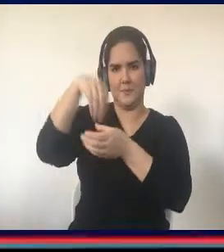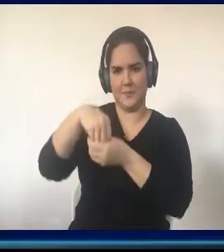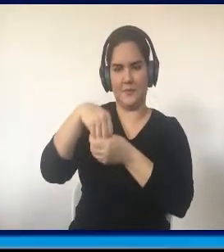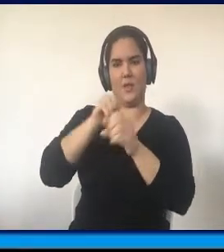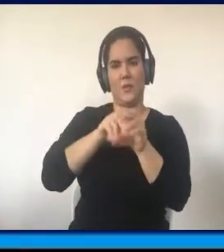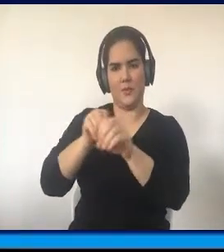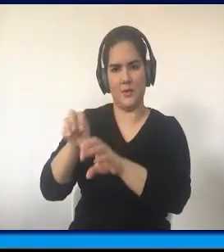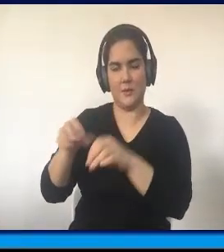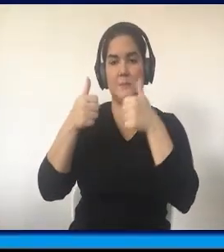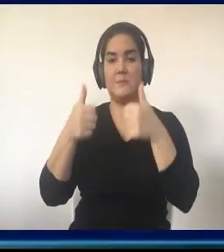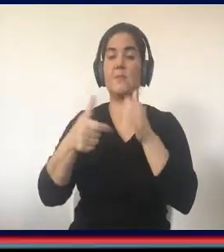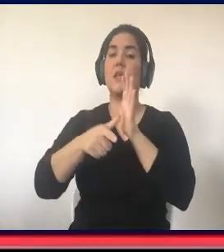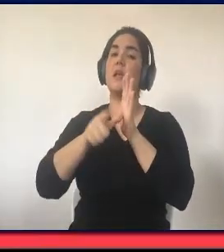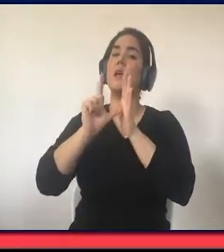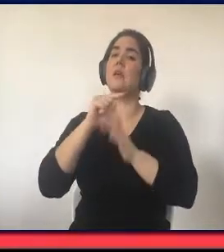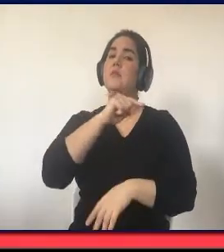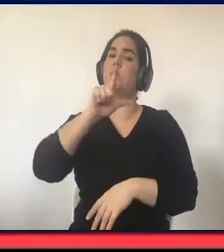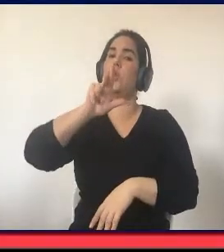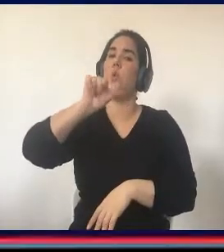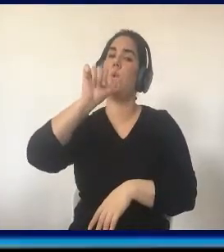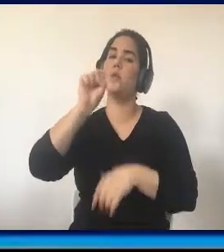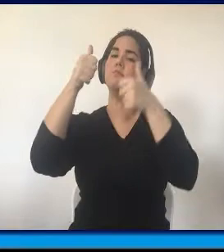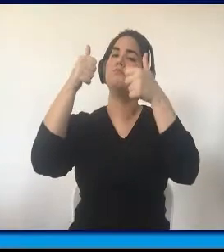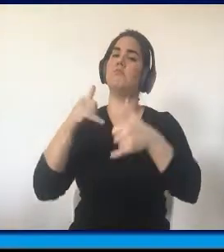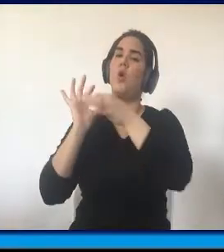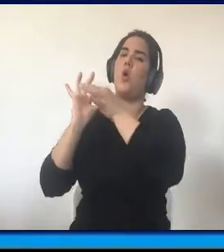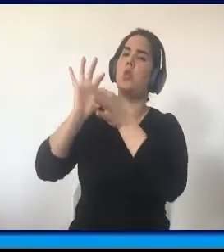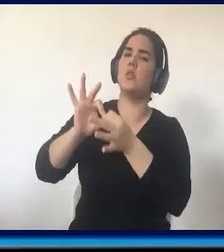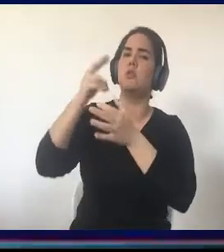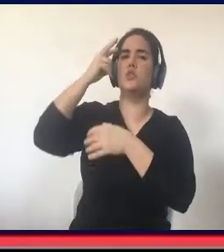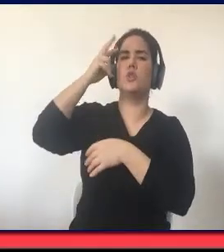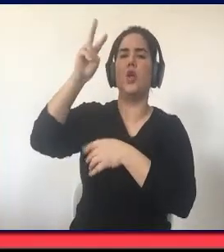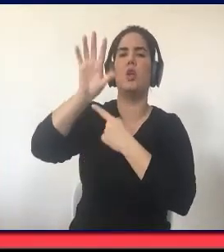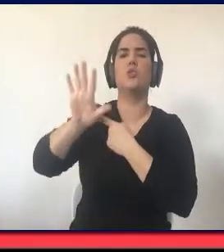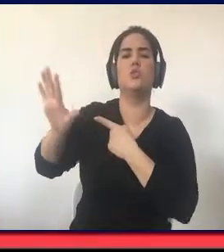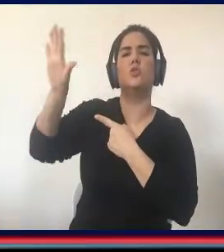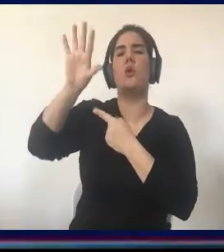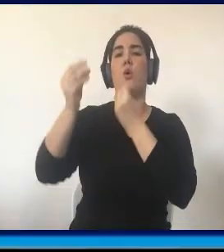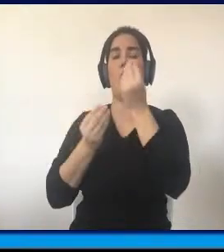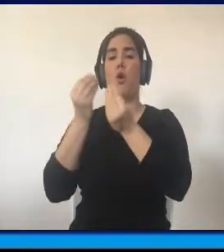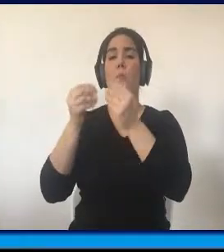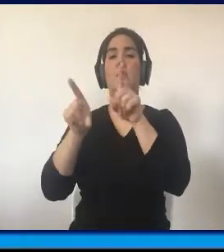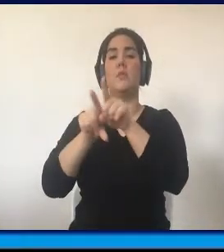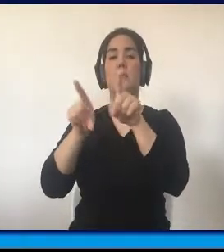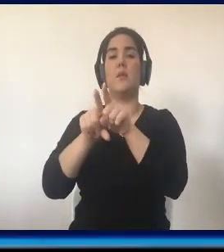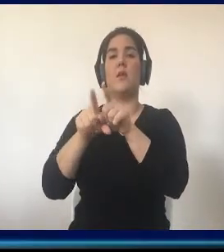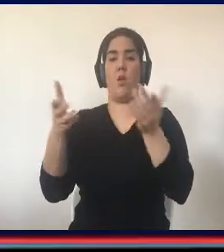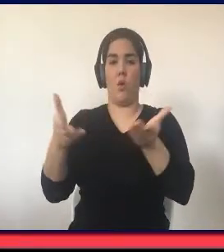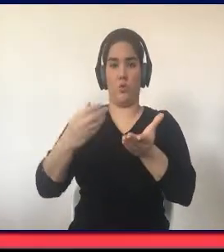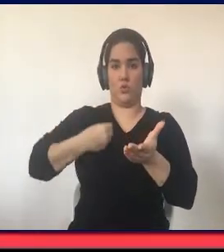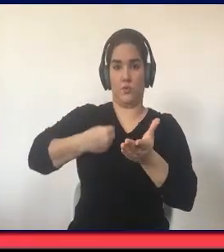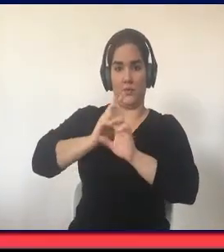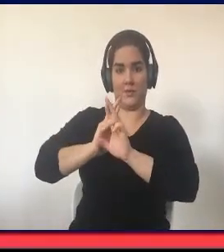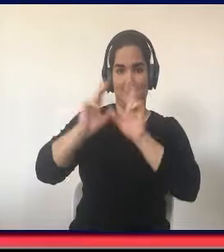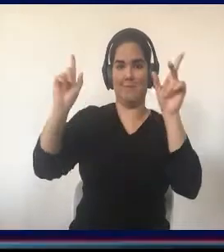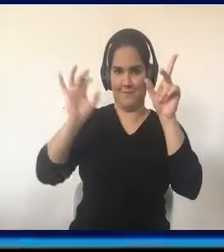um pouquinho do contexto aí histórico e geral da recriação e do momento que nós vivemos. Pois,